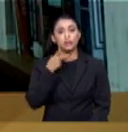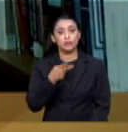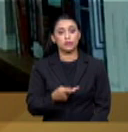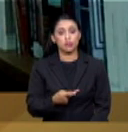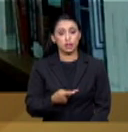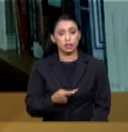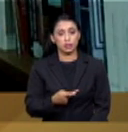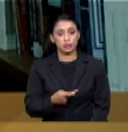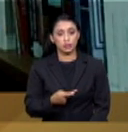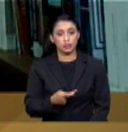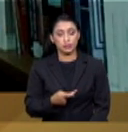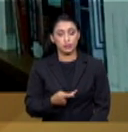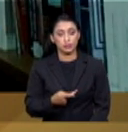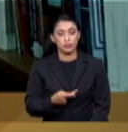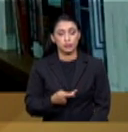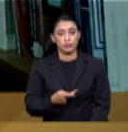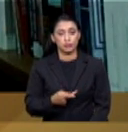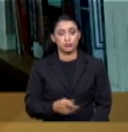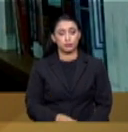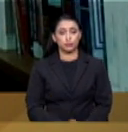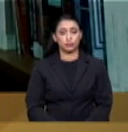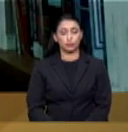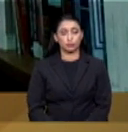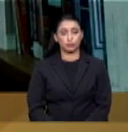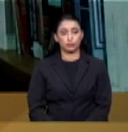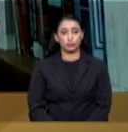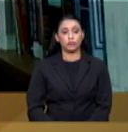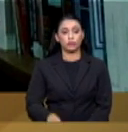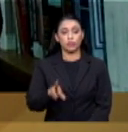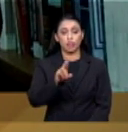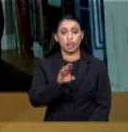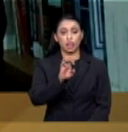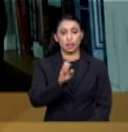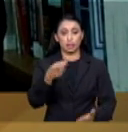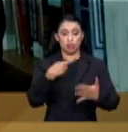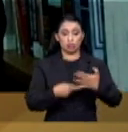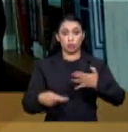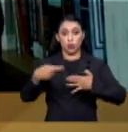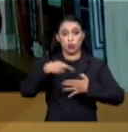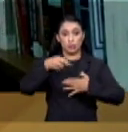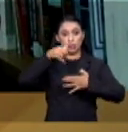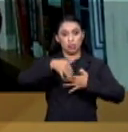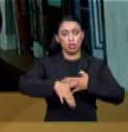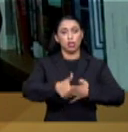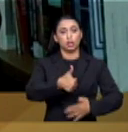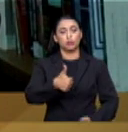mencionado pelos colegas que me antecederam, no RE com repercussão geral